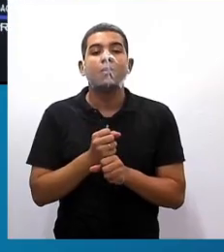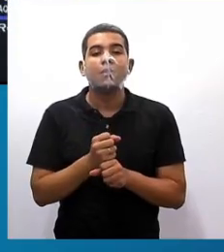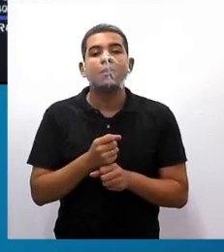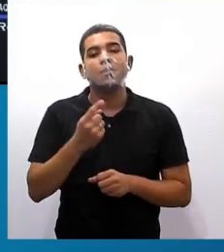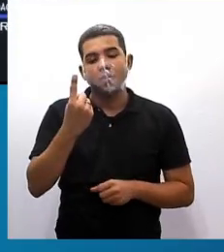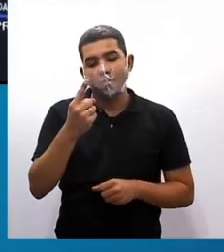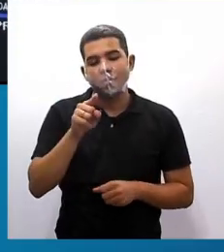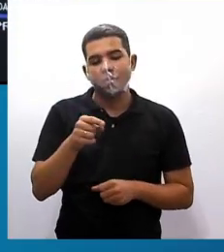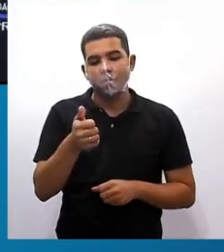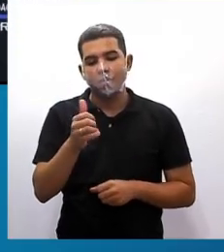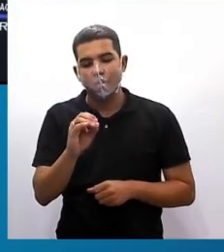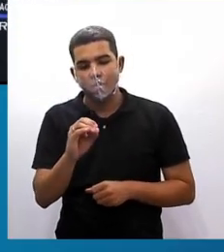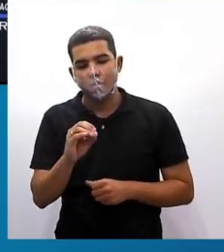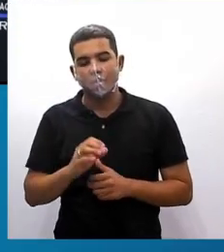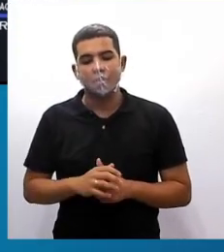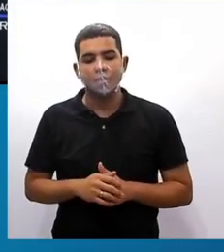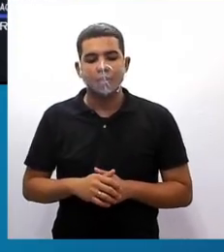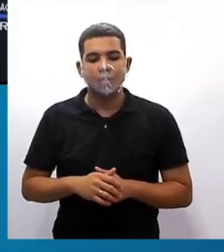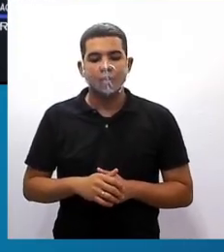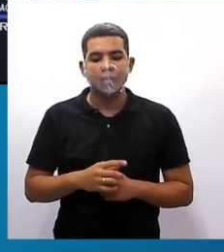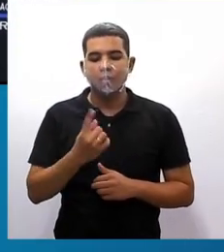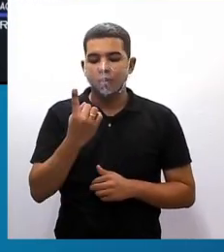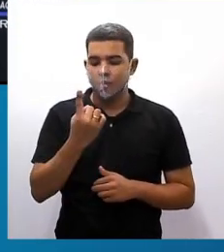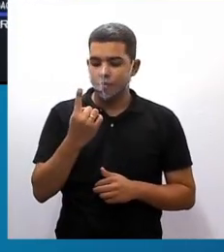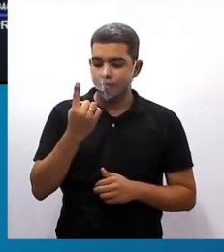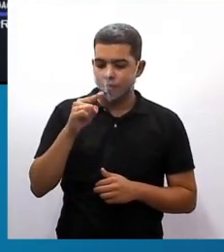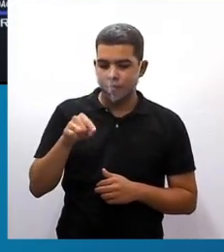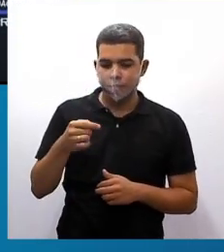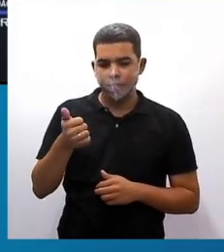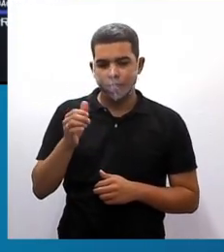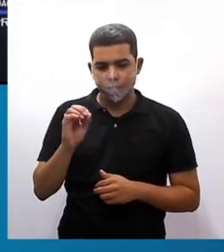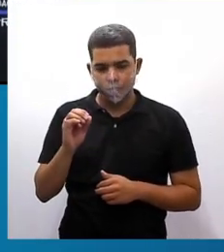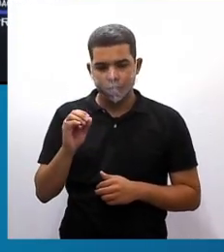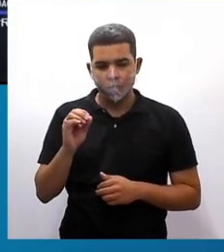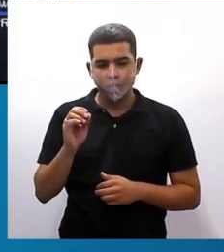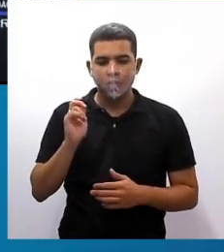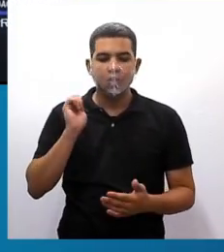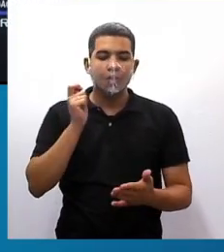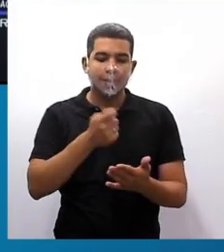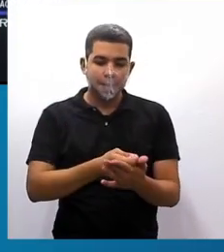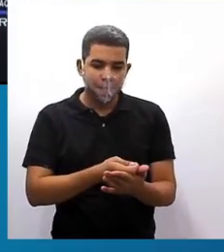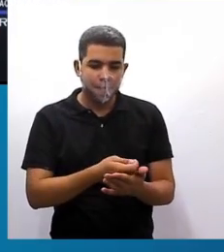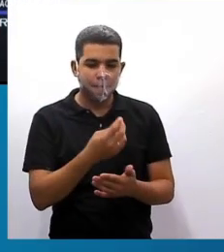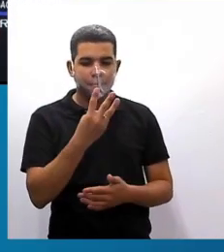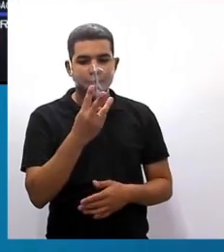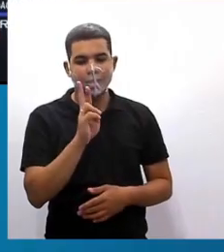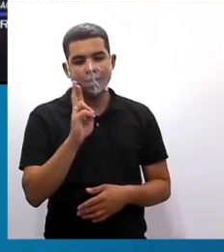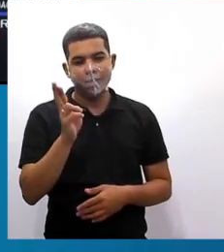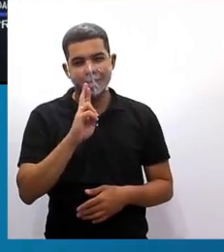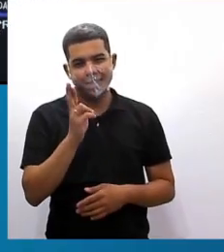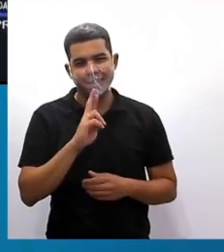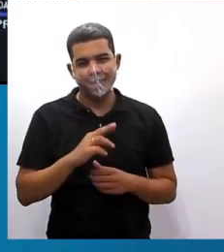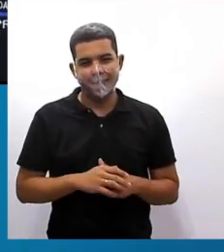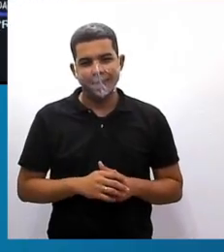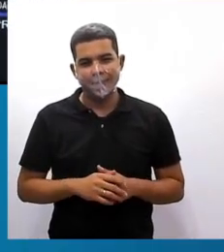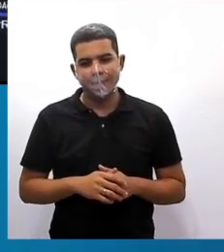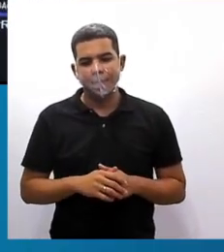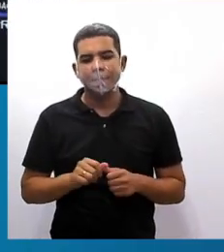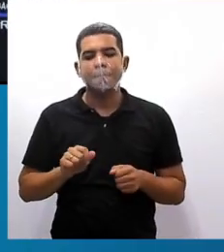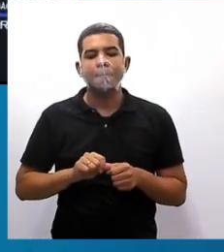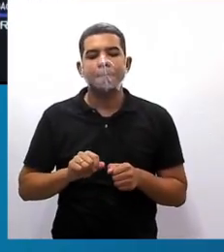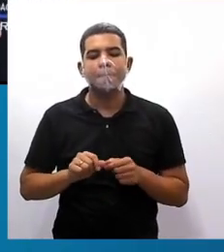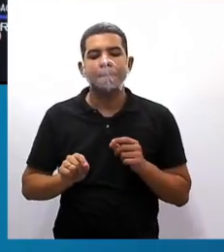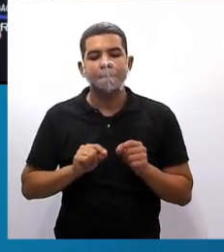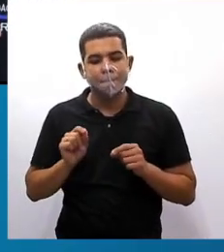vai ser o gasto dele? Ó, Fábio tem R$1,10 e ele gastará R$3 para imprimir todo o material. Massa. O que é que vai fazer